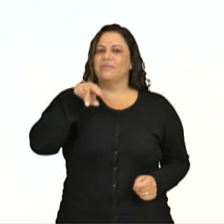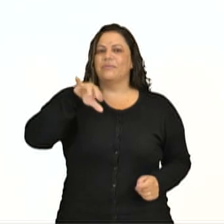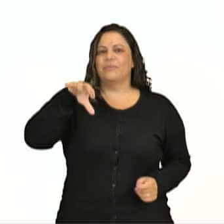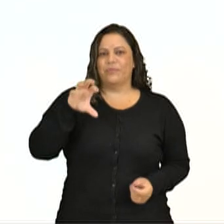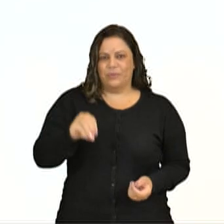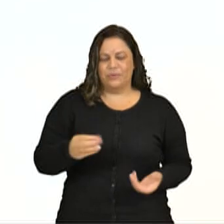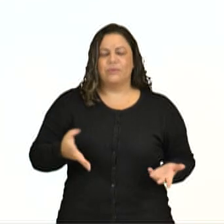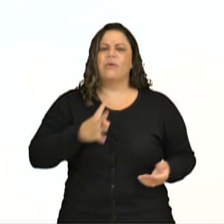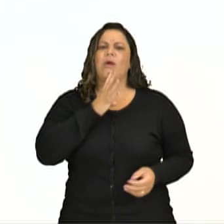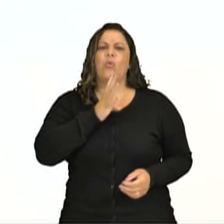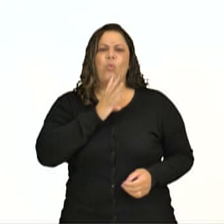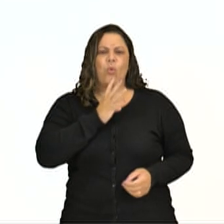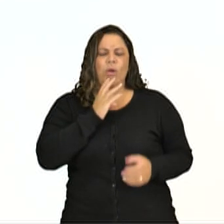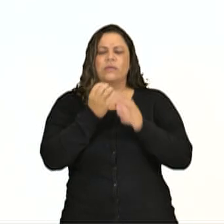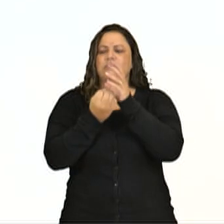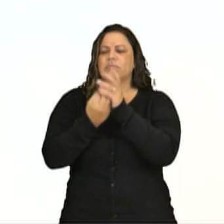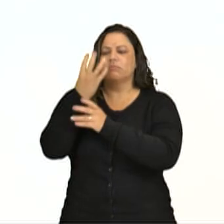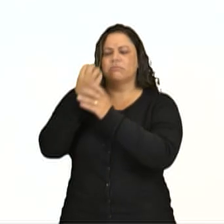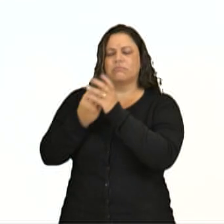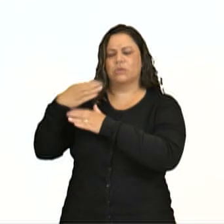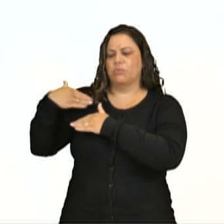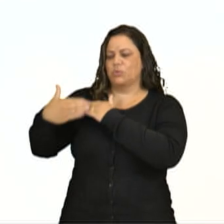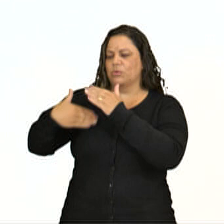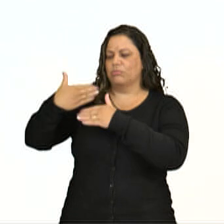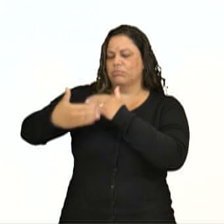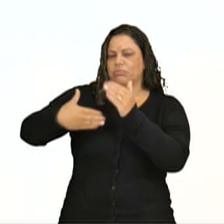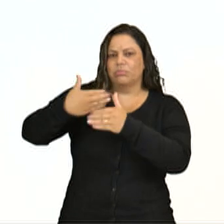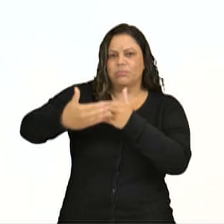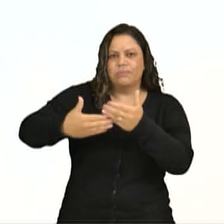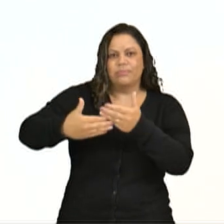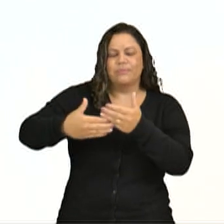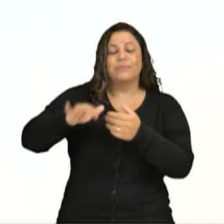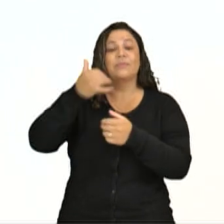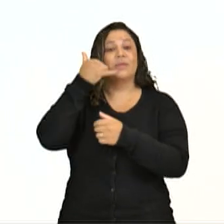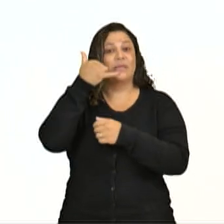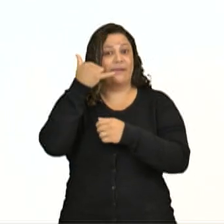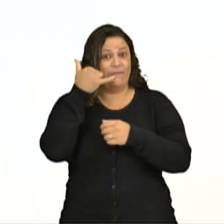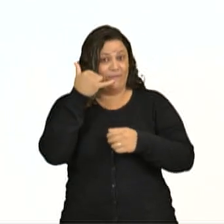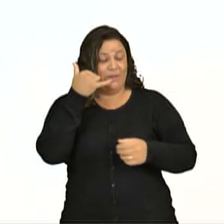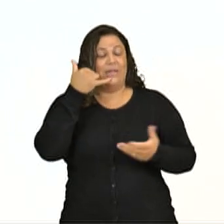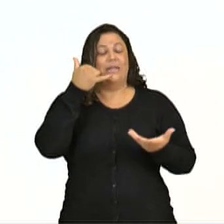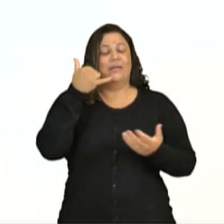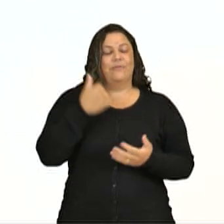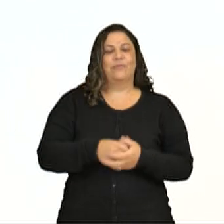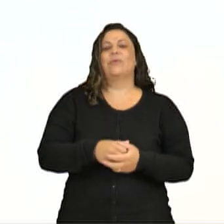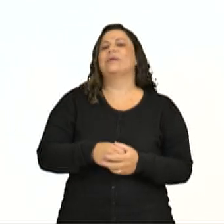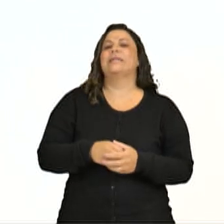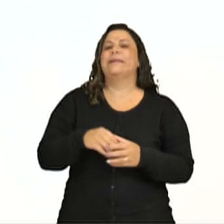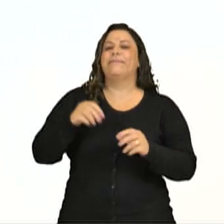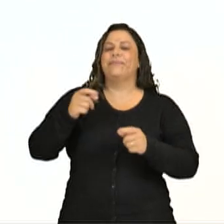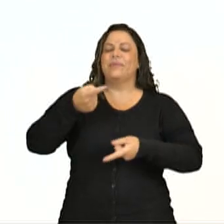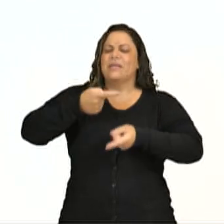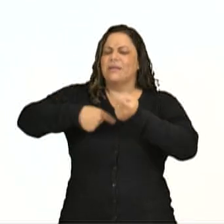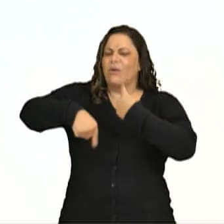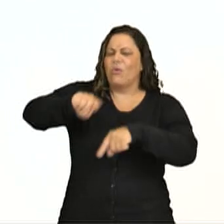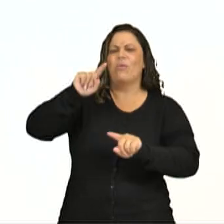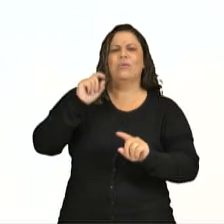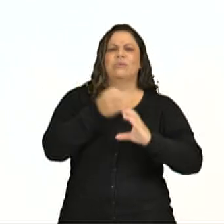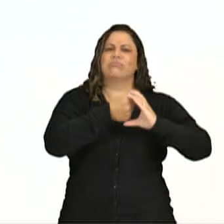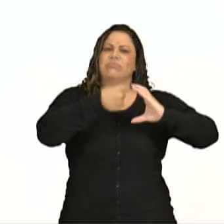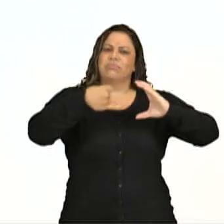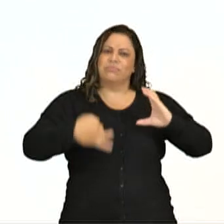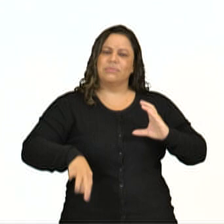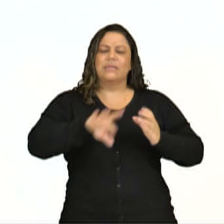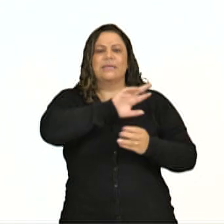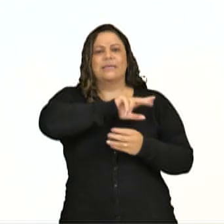origem, o conceito e a evolução do telefone móvel, também conhecido como telefone celular, e as características